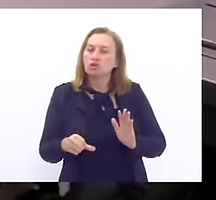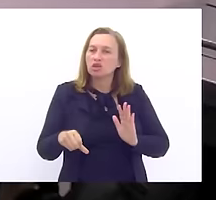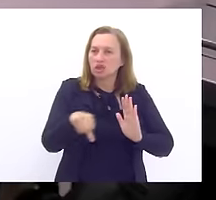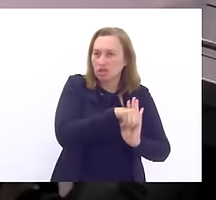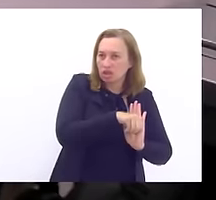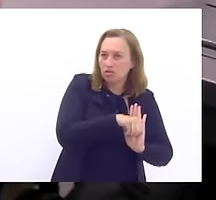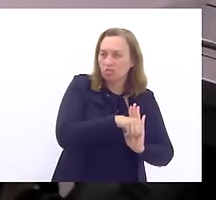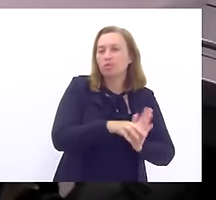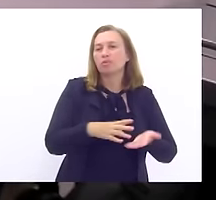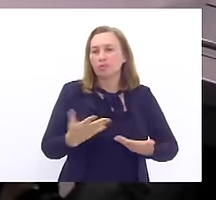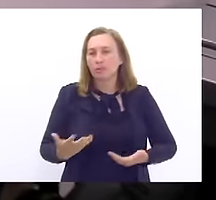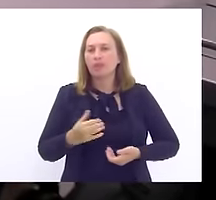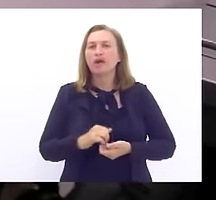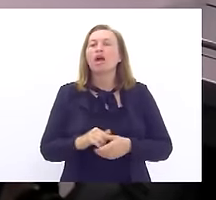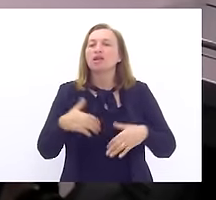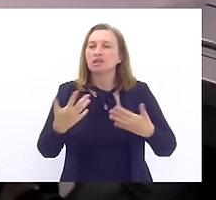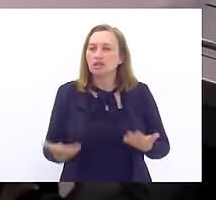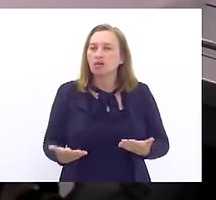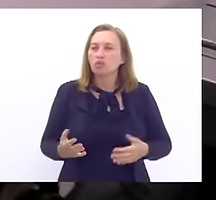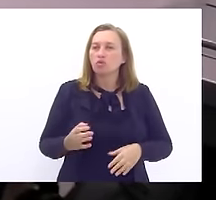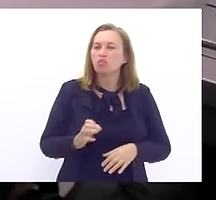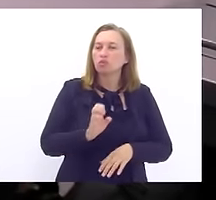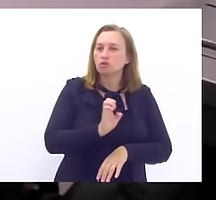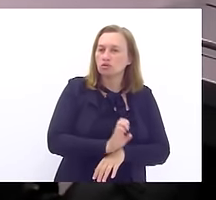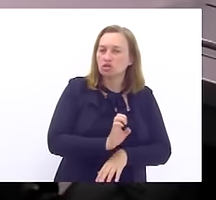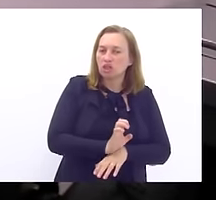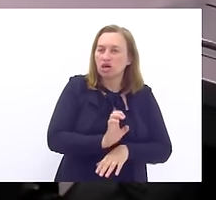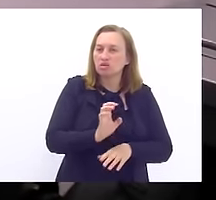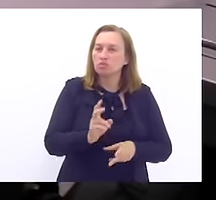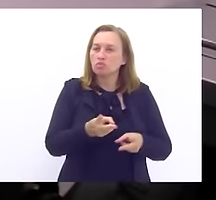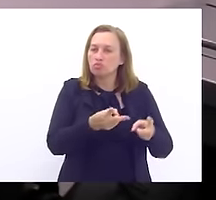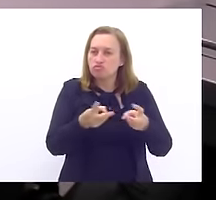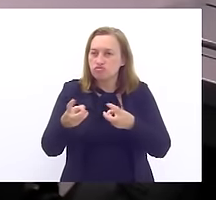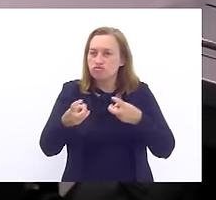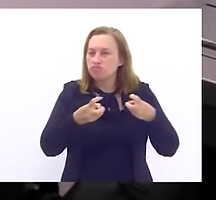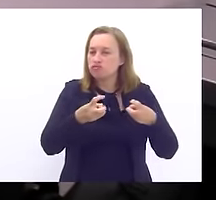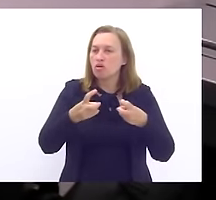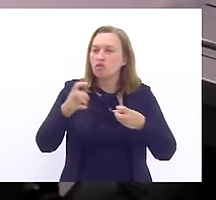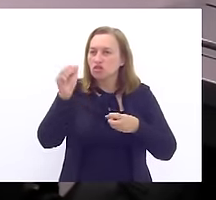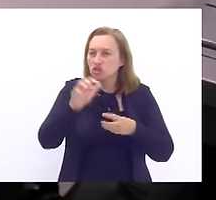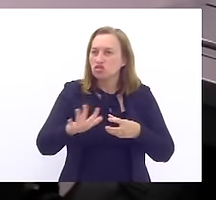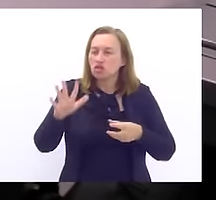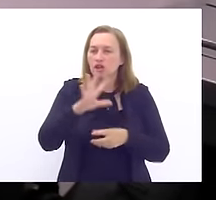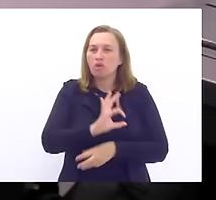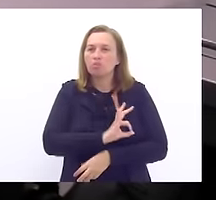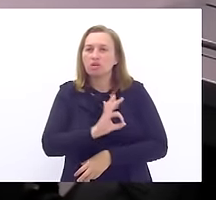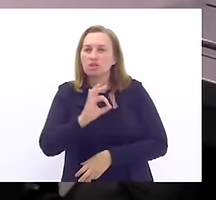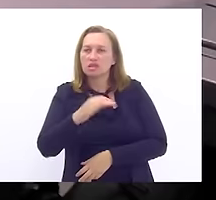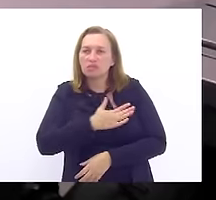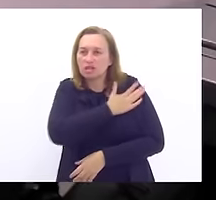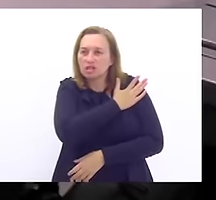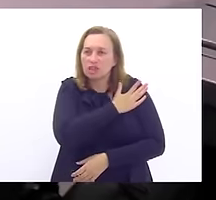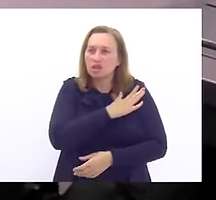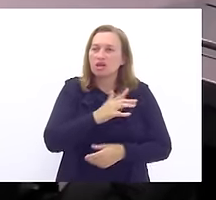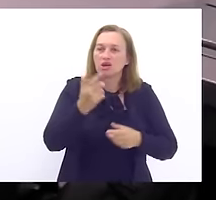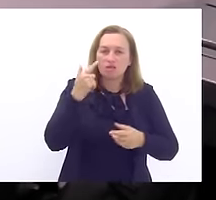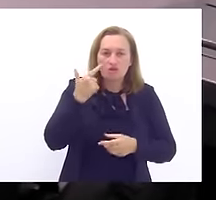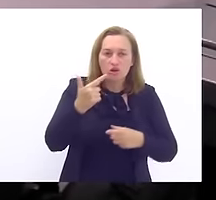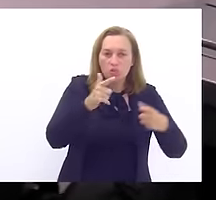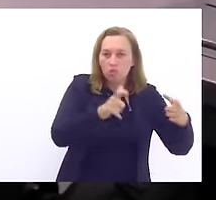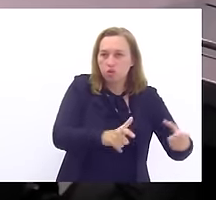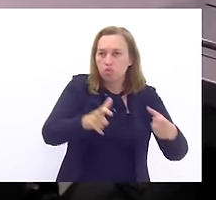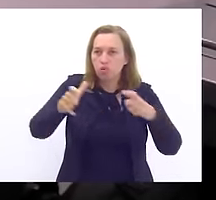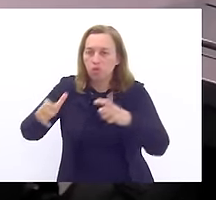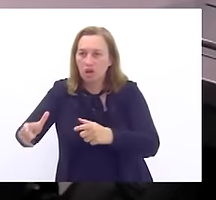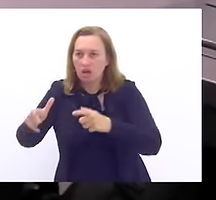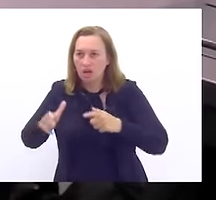rua como roubo de veículo então o estado maior que canaliza o estado maior da polícia militar é que canaliza os locais devem ser